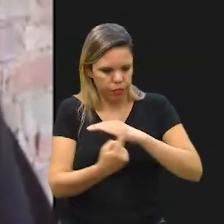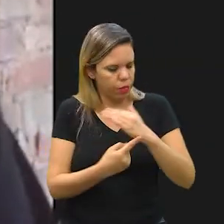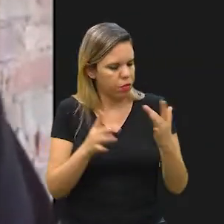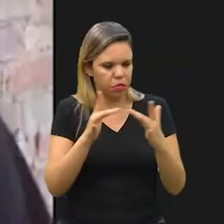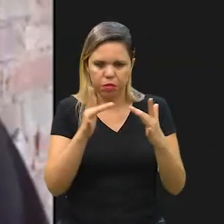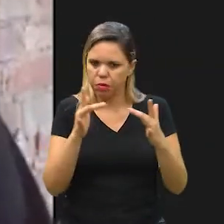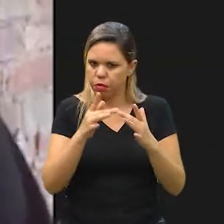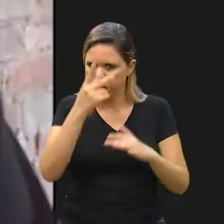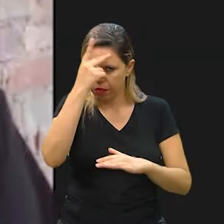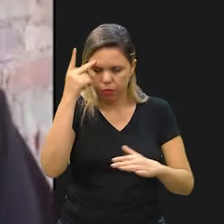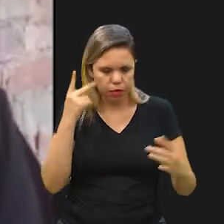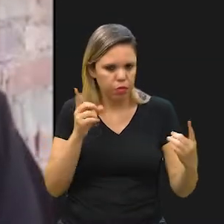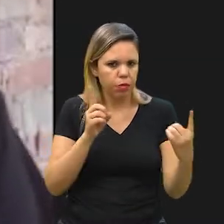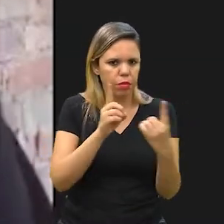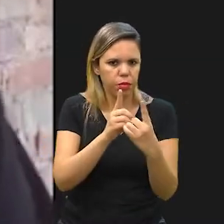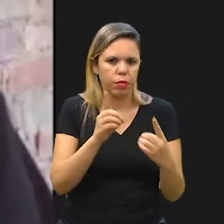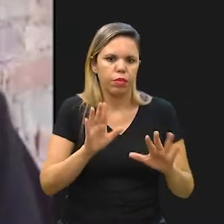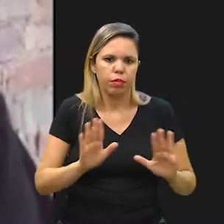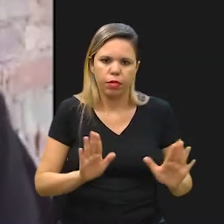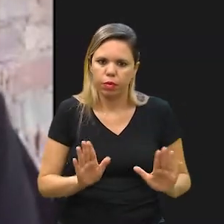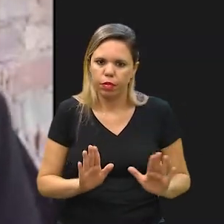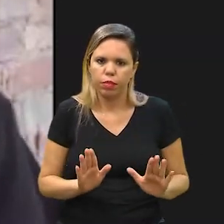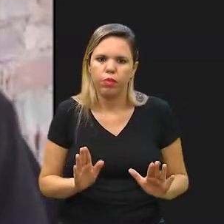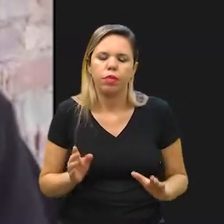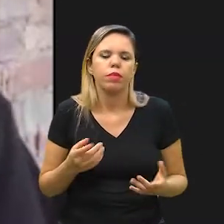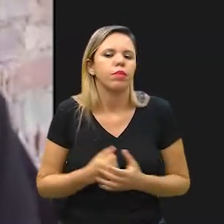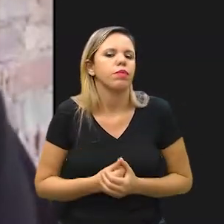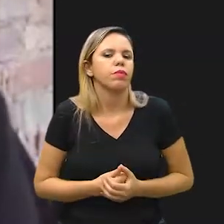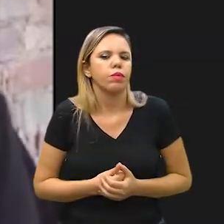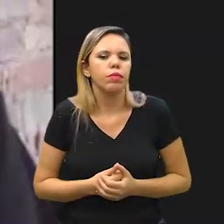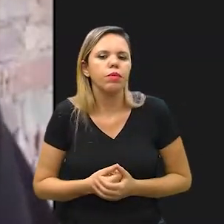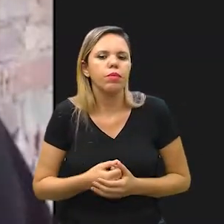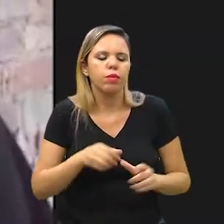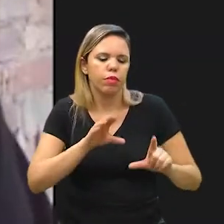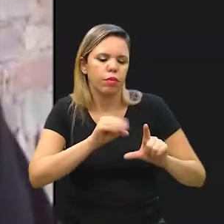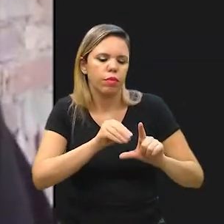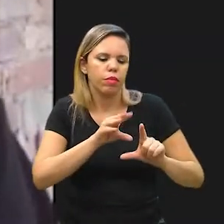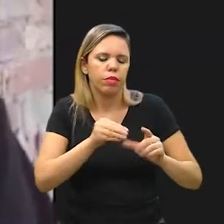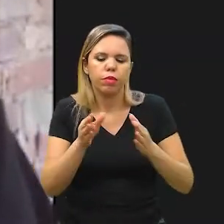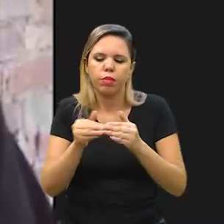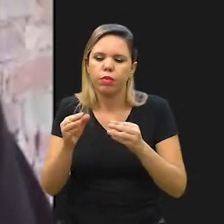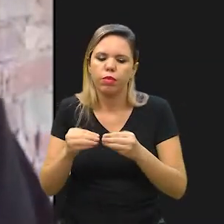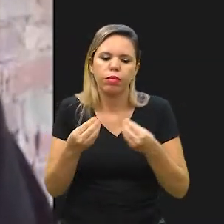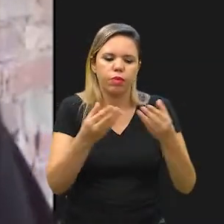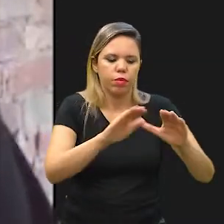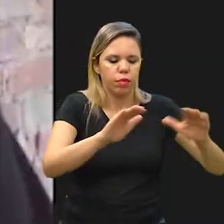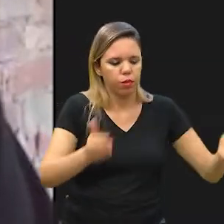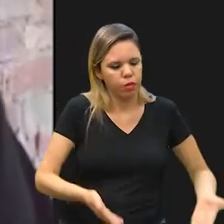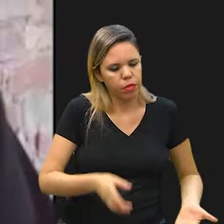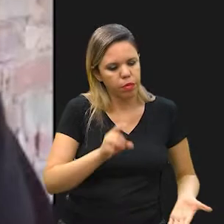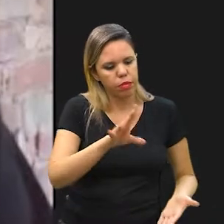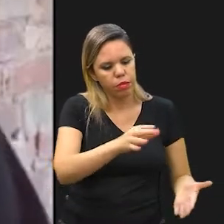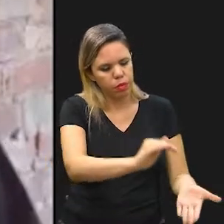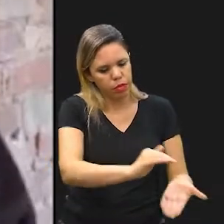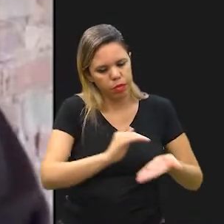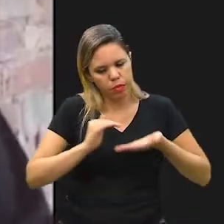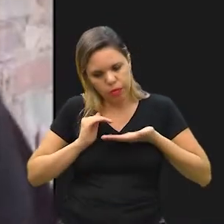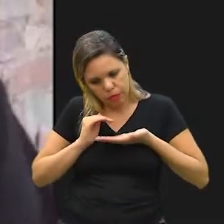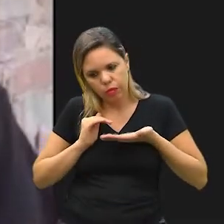ter contato com o atendente, ela escaneia o código, ela já solicita para entregar na mesa, solicita a